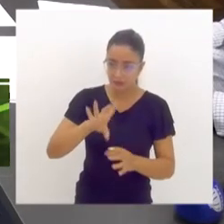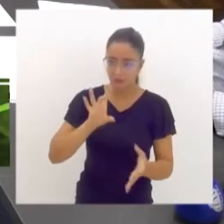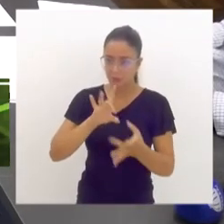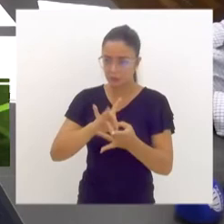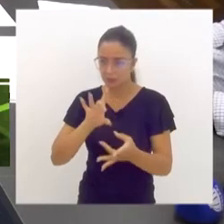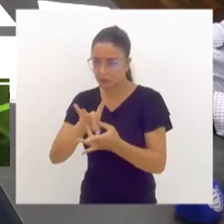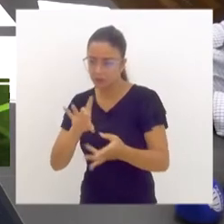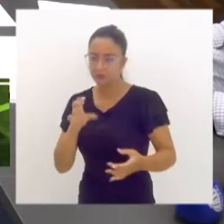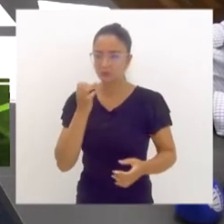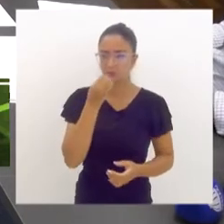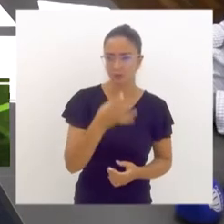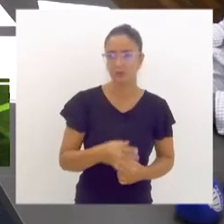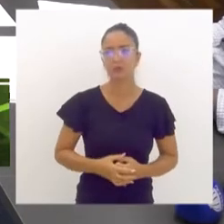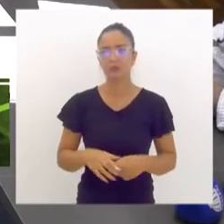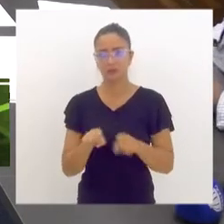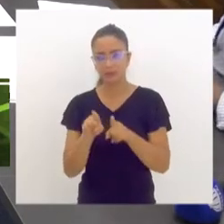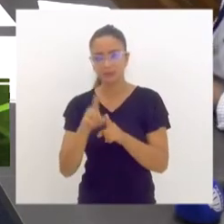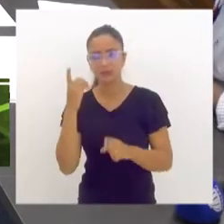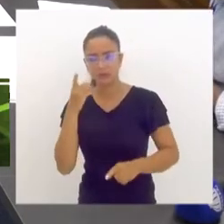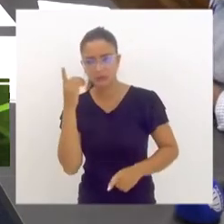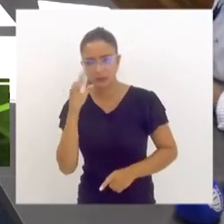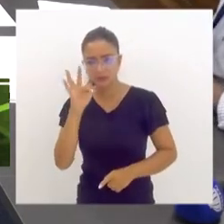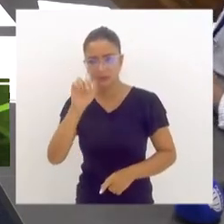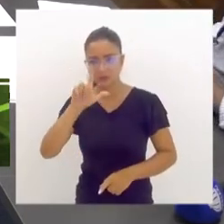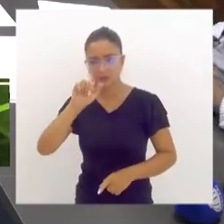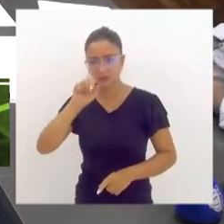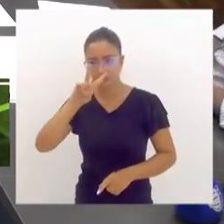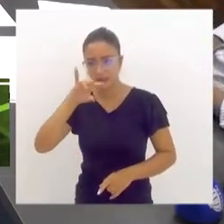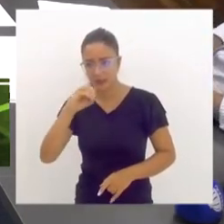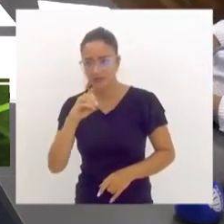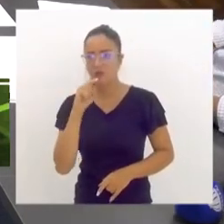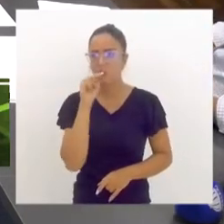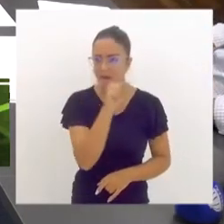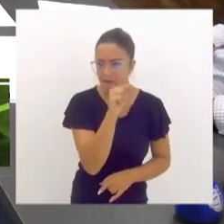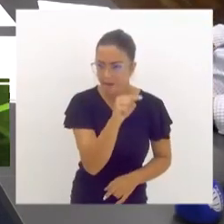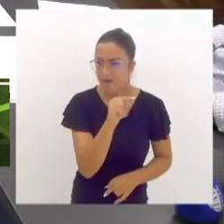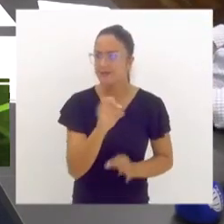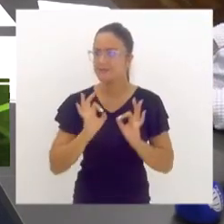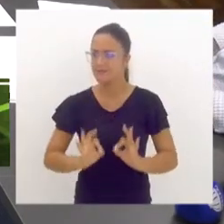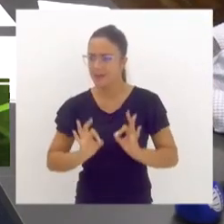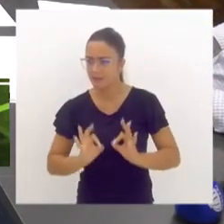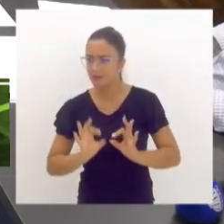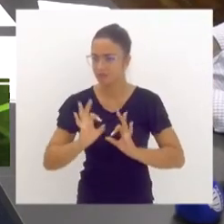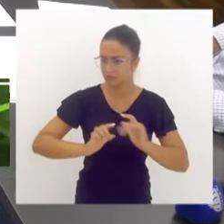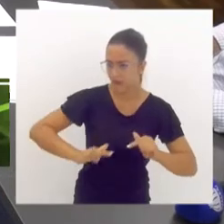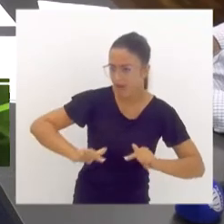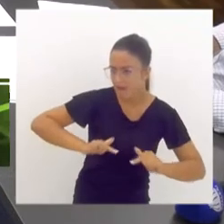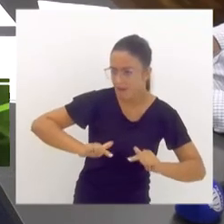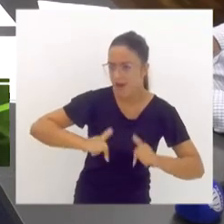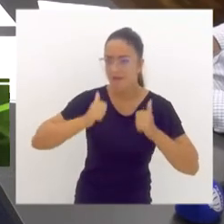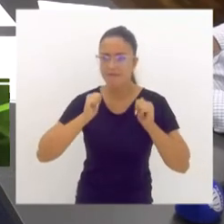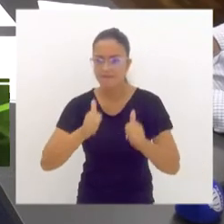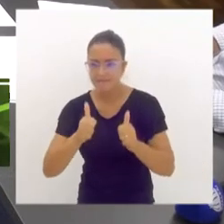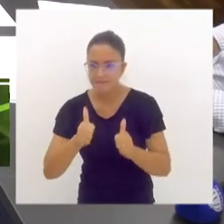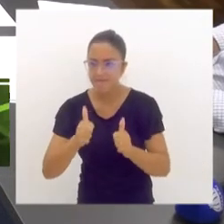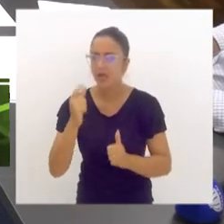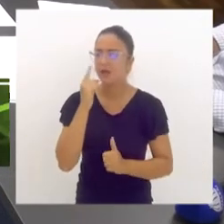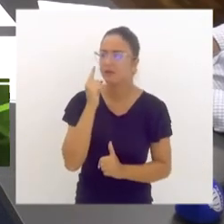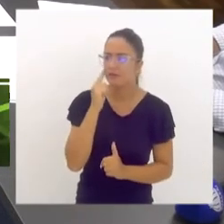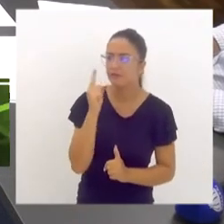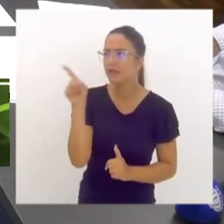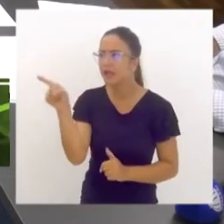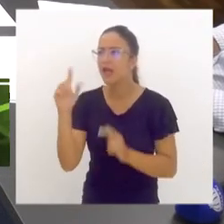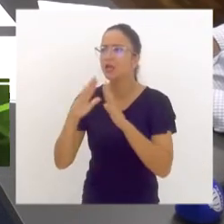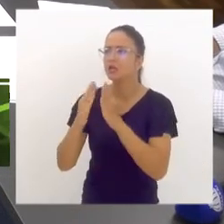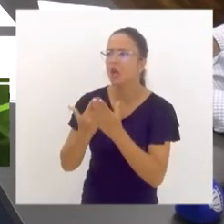também a assertividade do deputado Flávio Serafini, a assertividade com que ele tem, né, atendido e tentado atender as demandas das escolas,